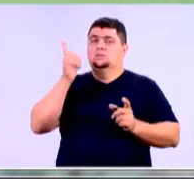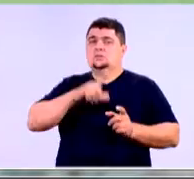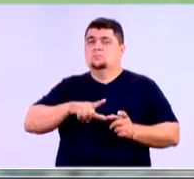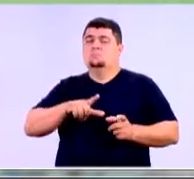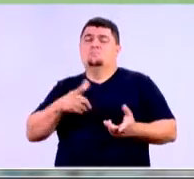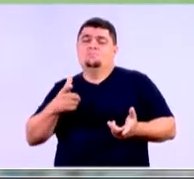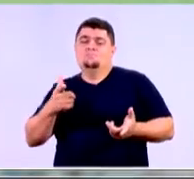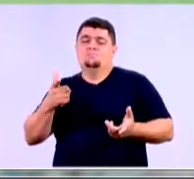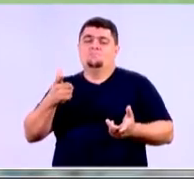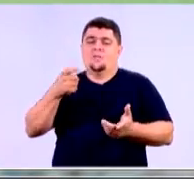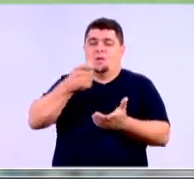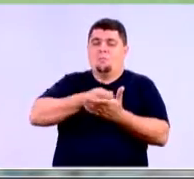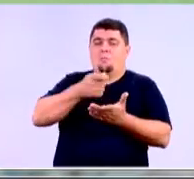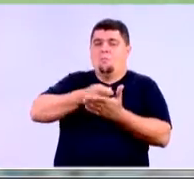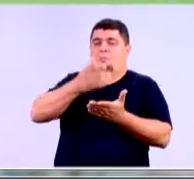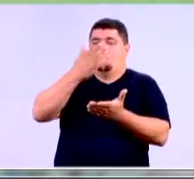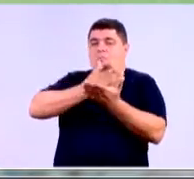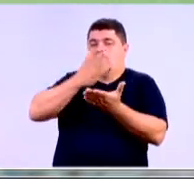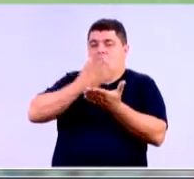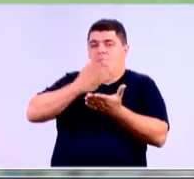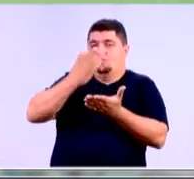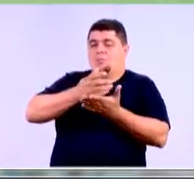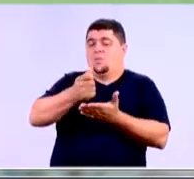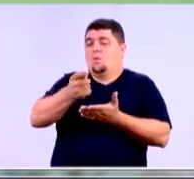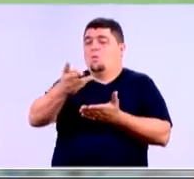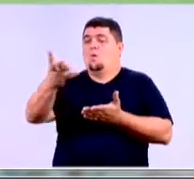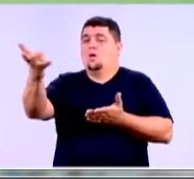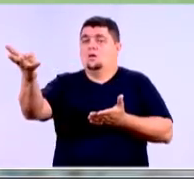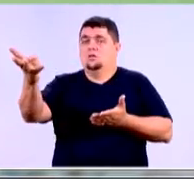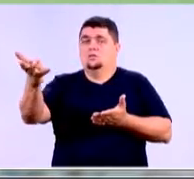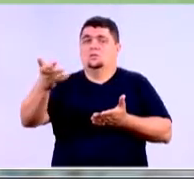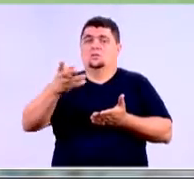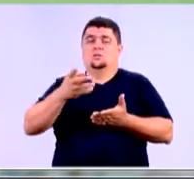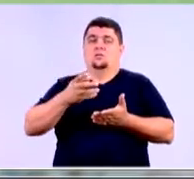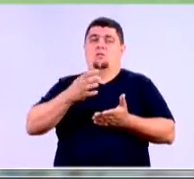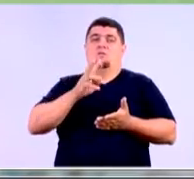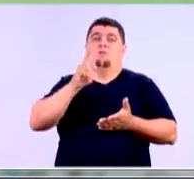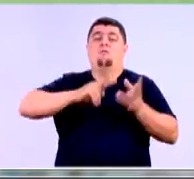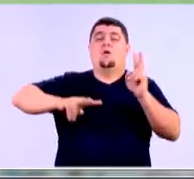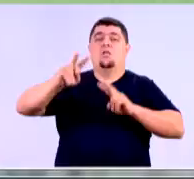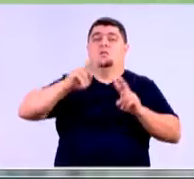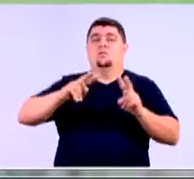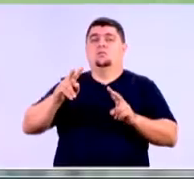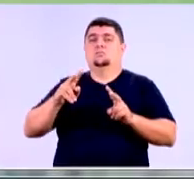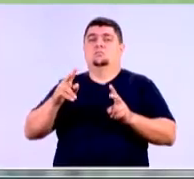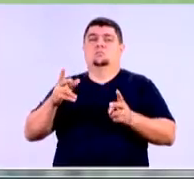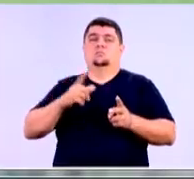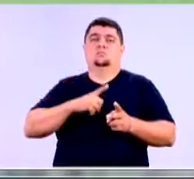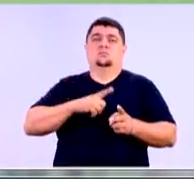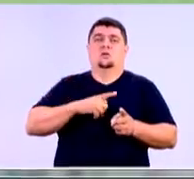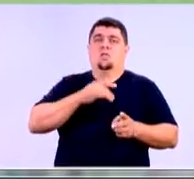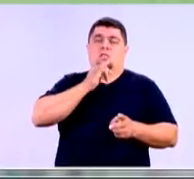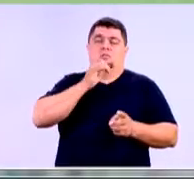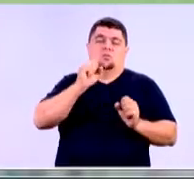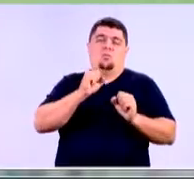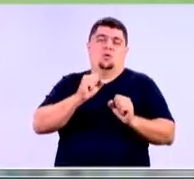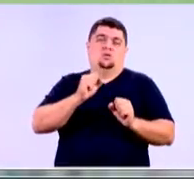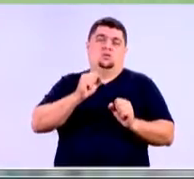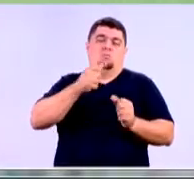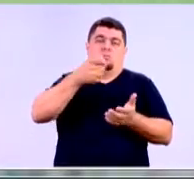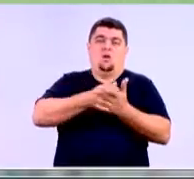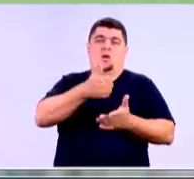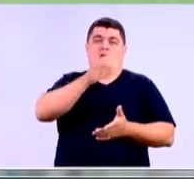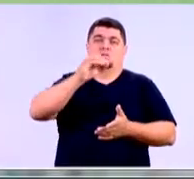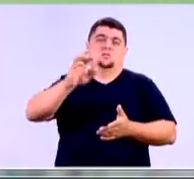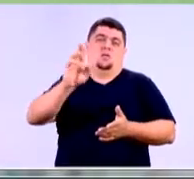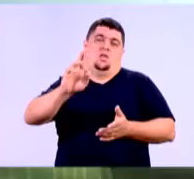qual parcela. Com a análise da ficha de cadastro, você pode dizer, no máximo para essa pessoa a parcela tem que ser de R$100, ou no máximo de 200,